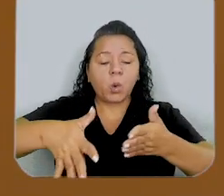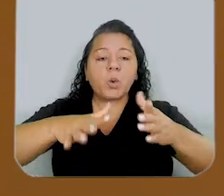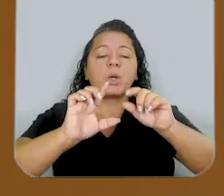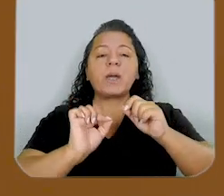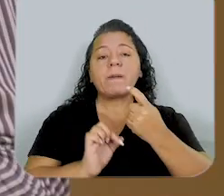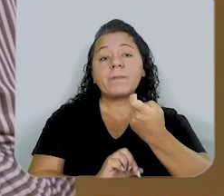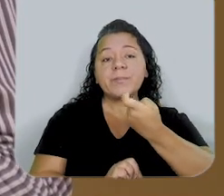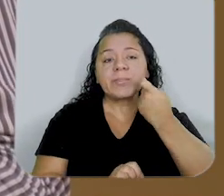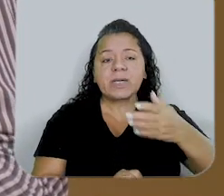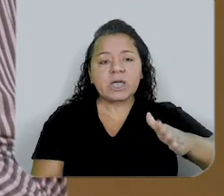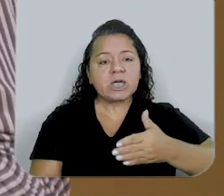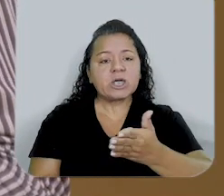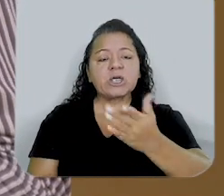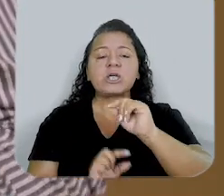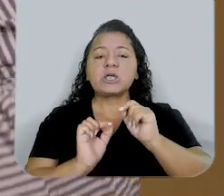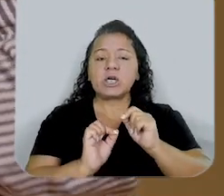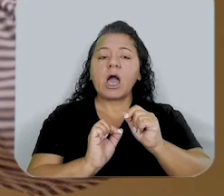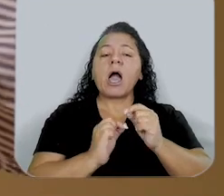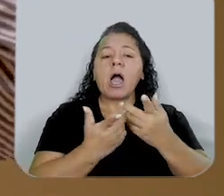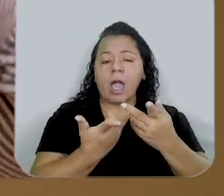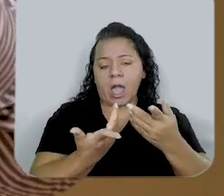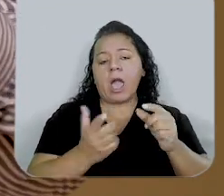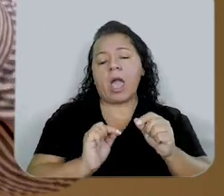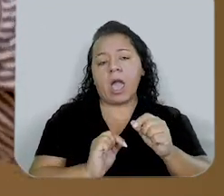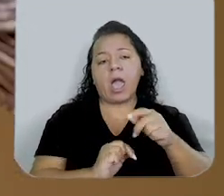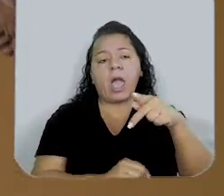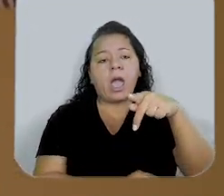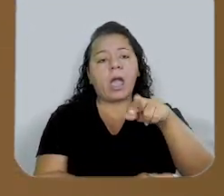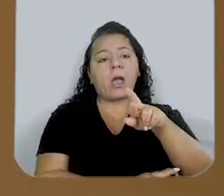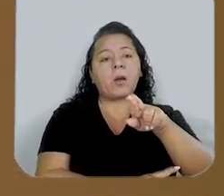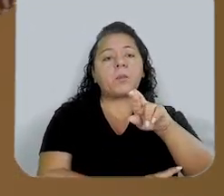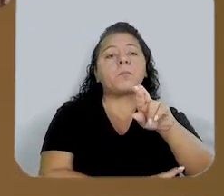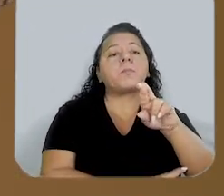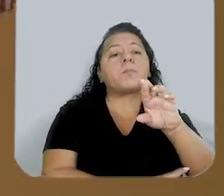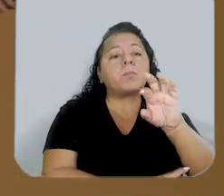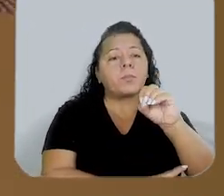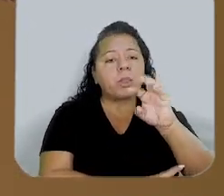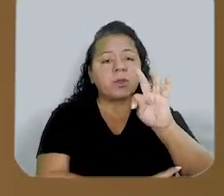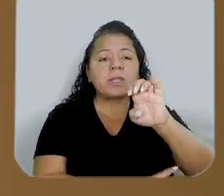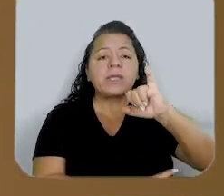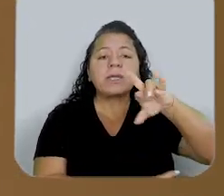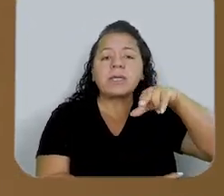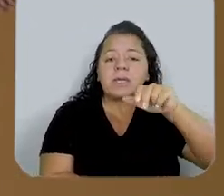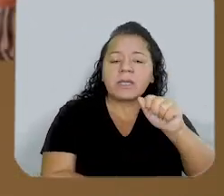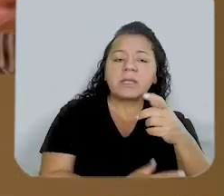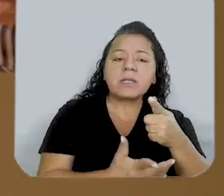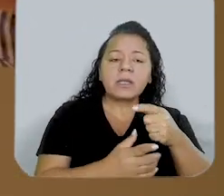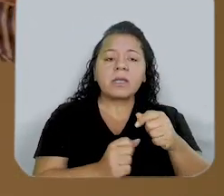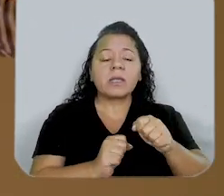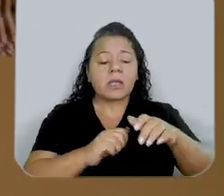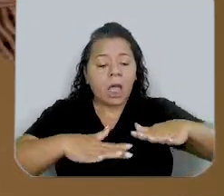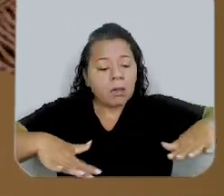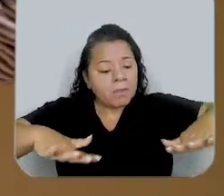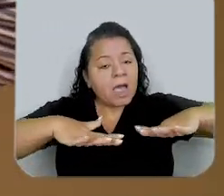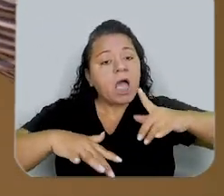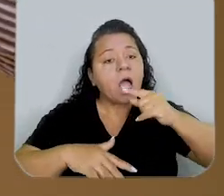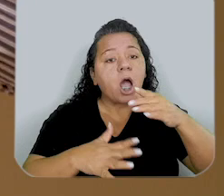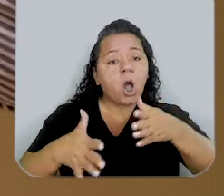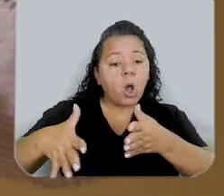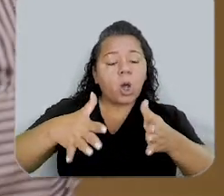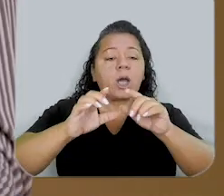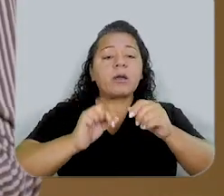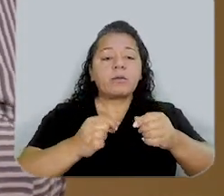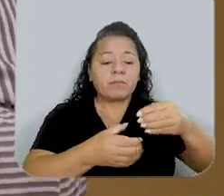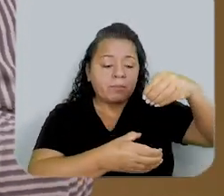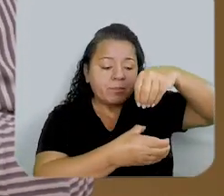como principal fonte de proteína, mas é a margem do rio onde ele se planta a macaxeira, né? E dali se